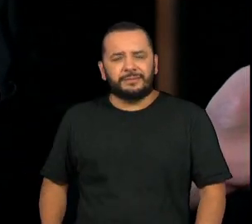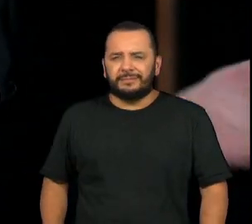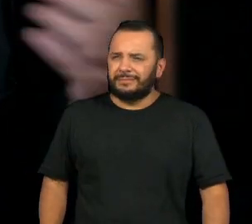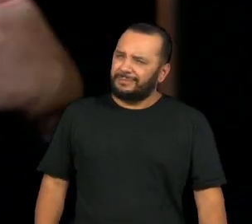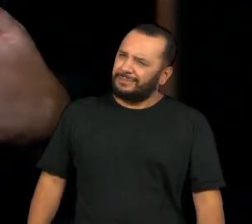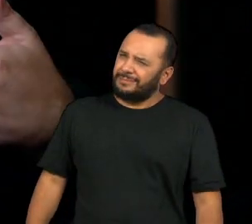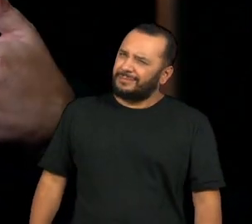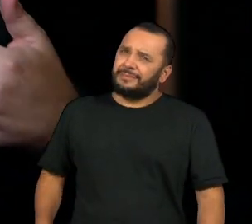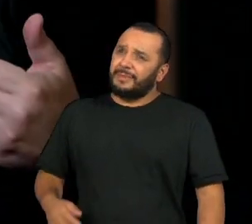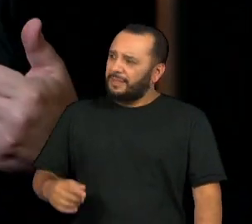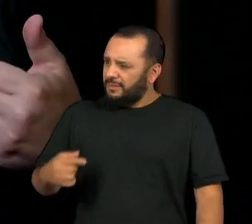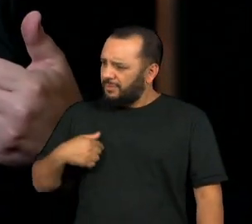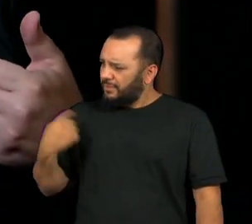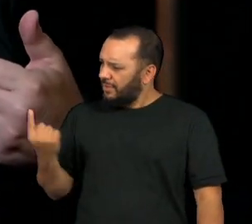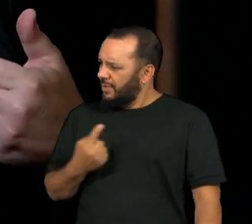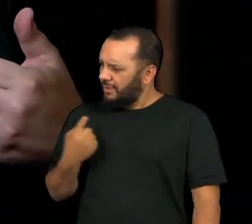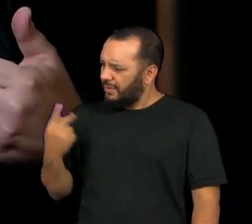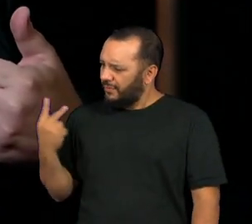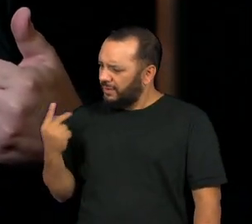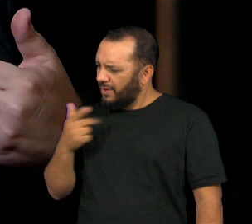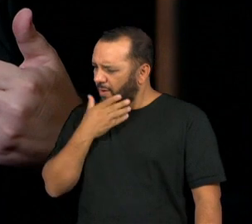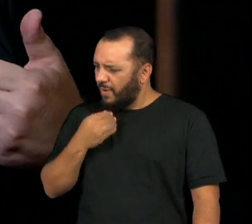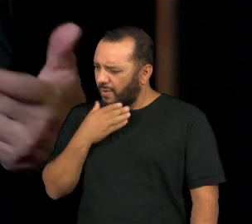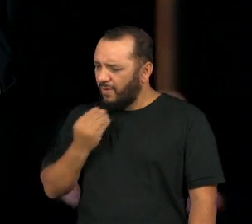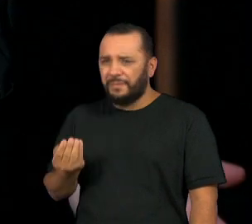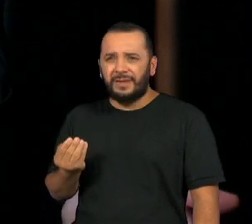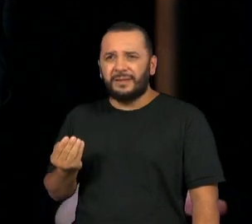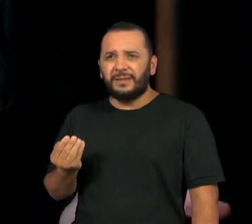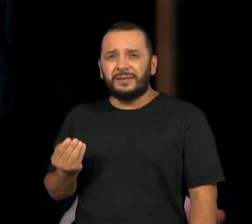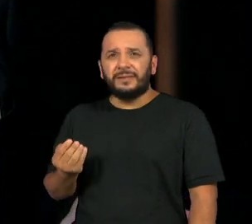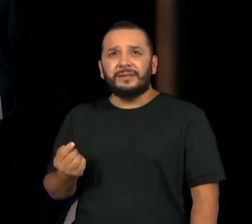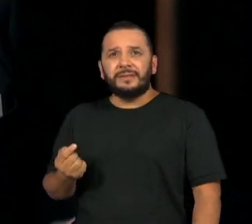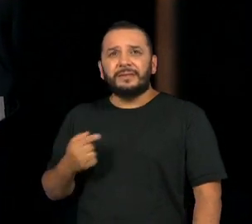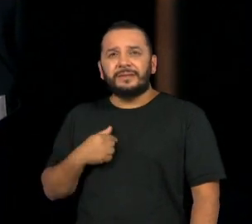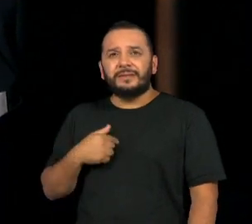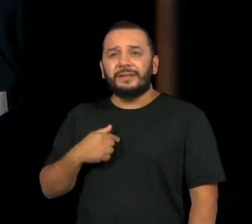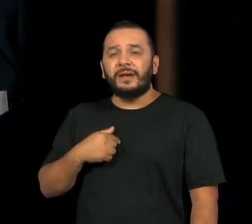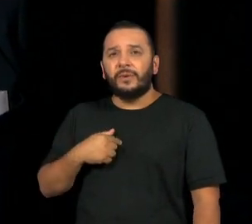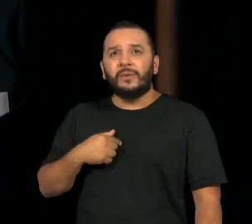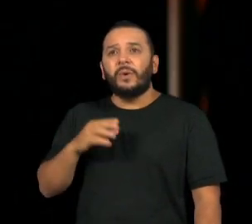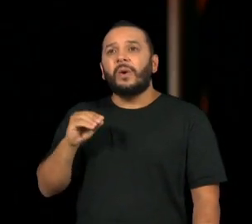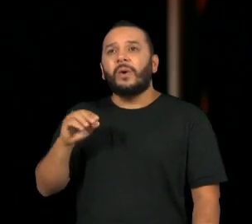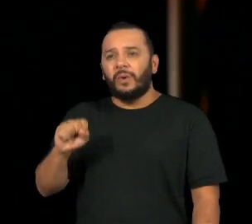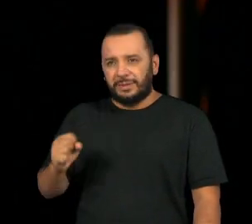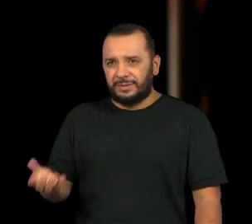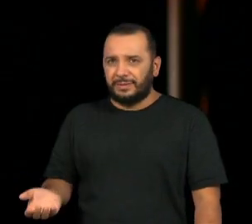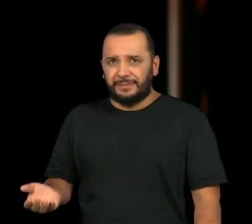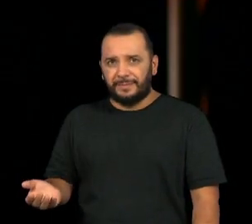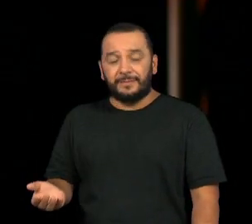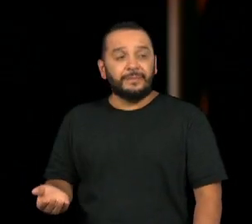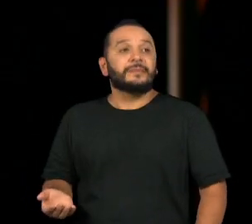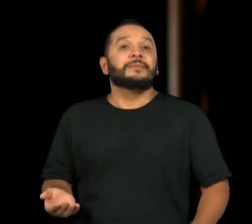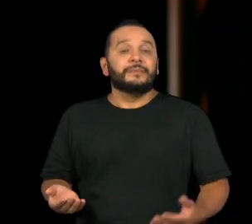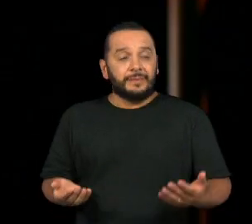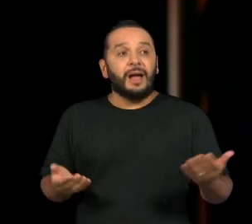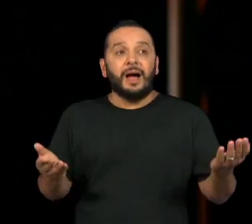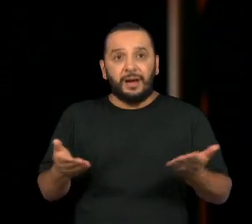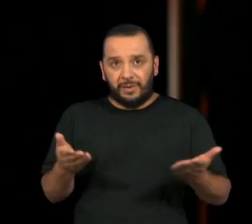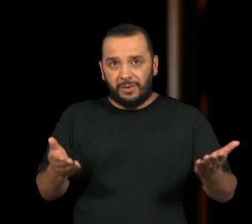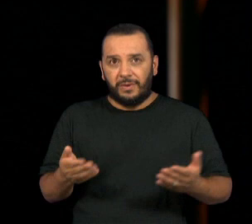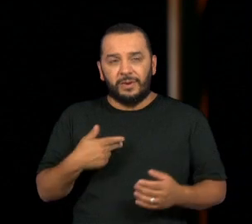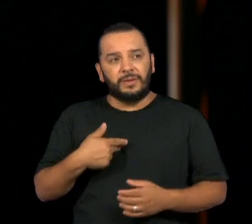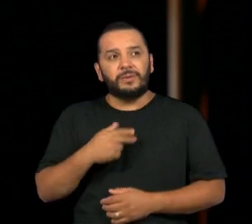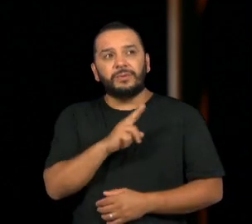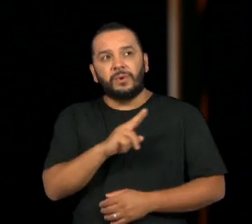falou, mas somos homens. Então coloca o osso na frente. E foi assim que nasceu. E esse nome agora, vocês estão